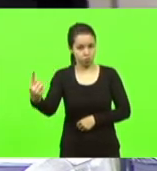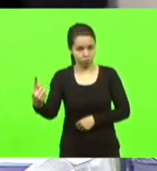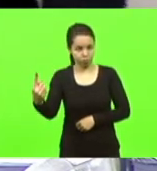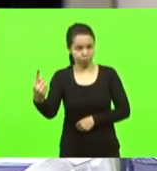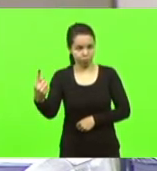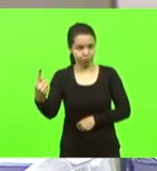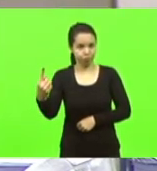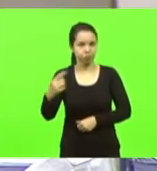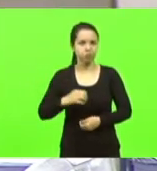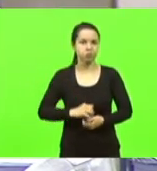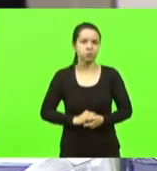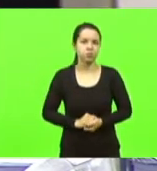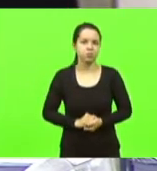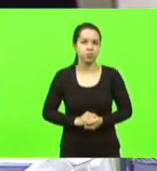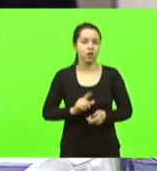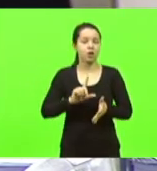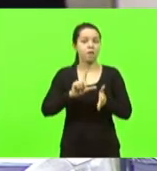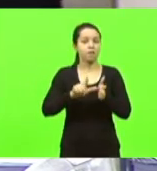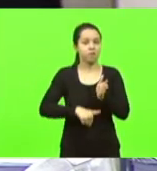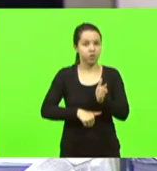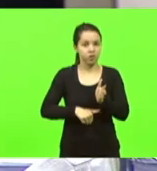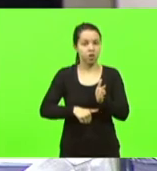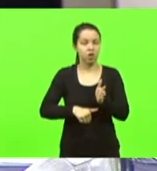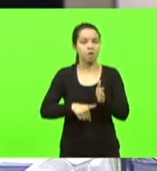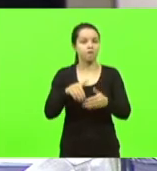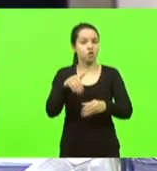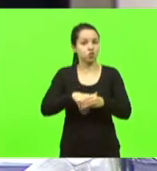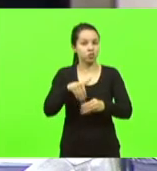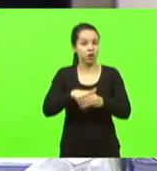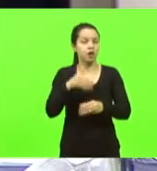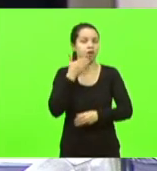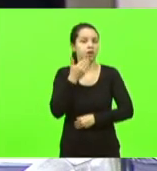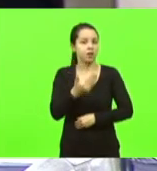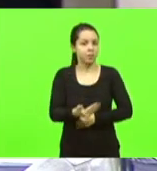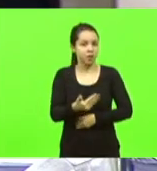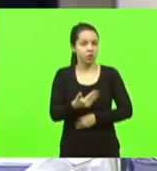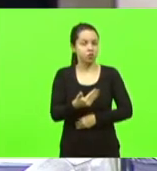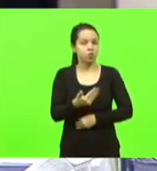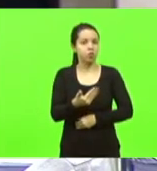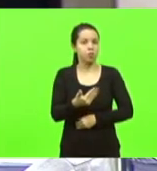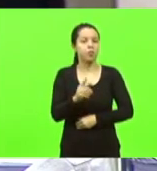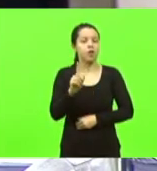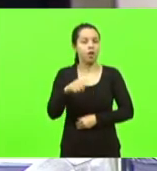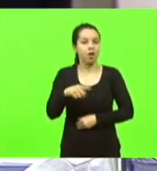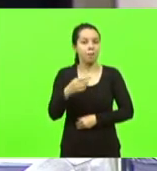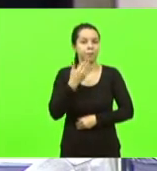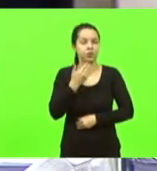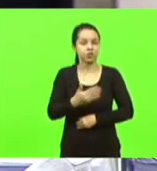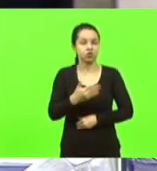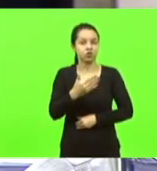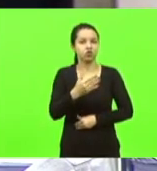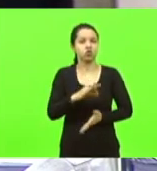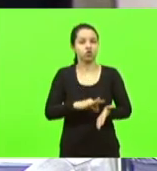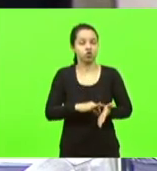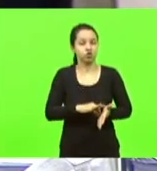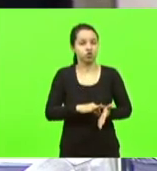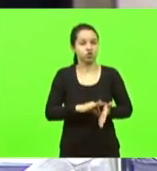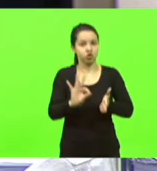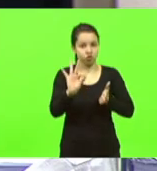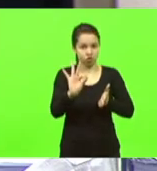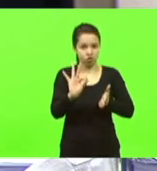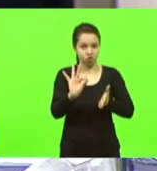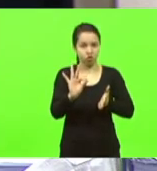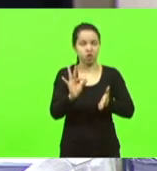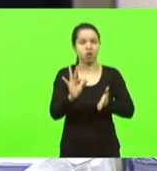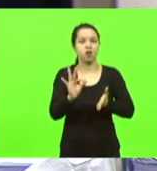sequência nós vamos voltar um requerimento que é um pedido de destaque aprovado a pé que nós